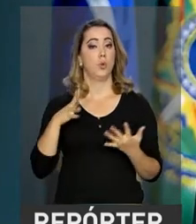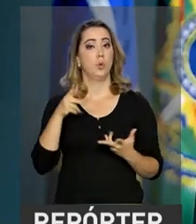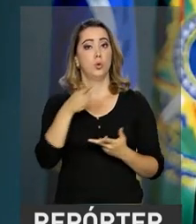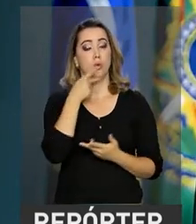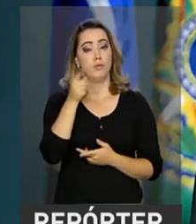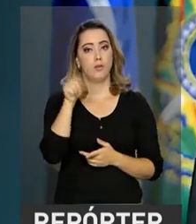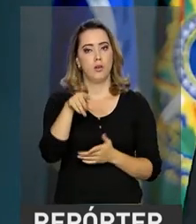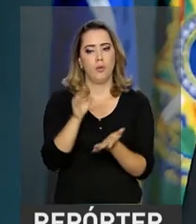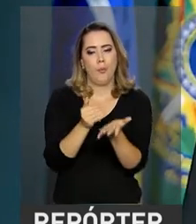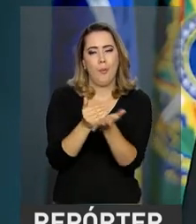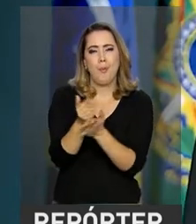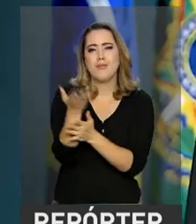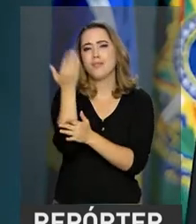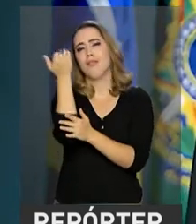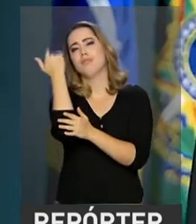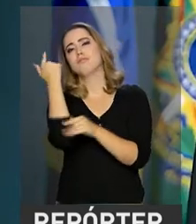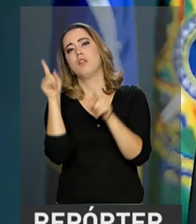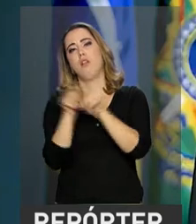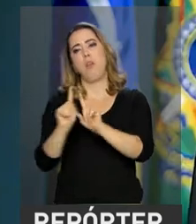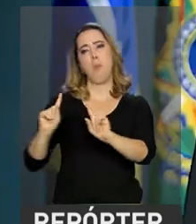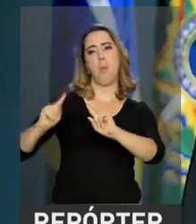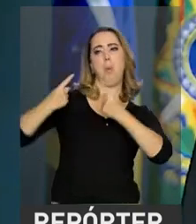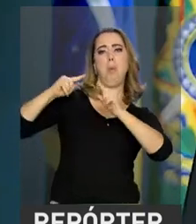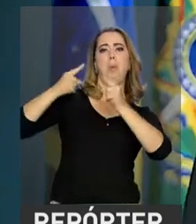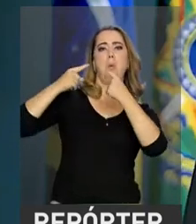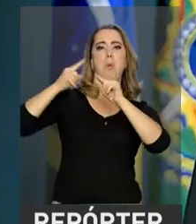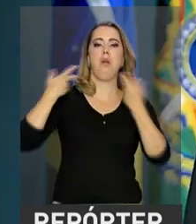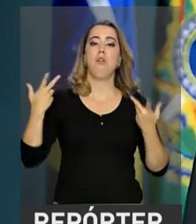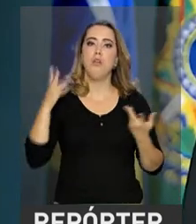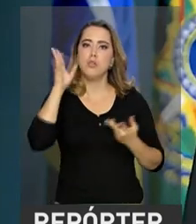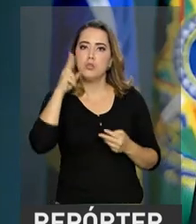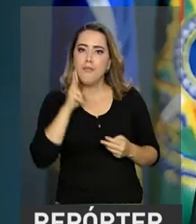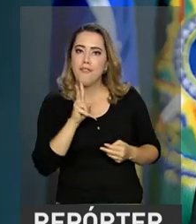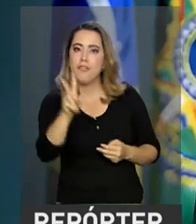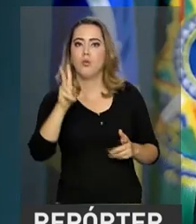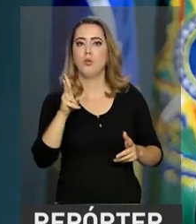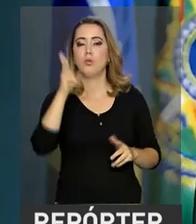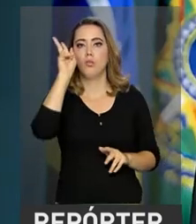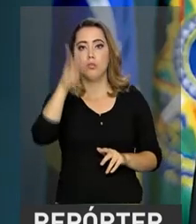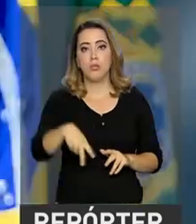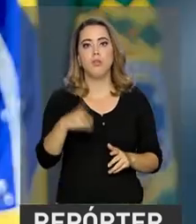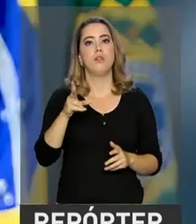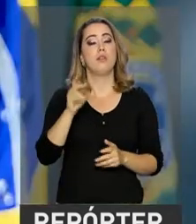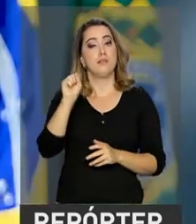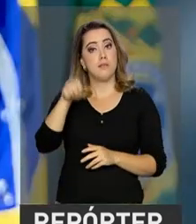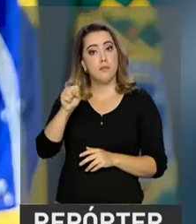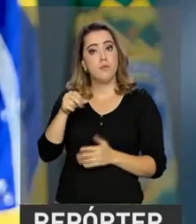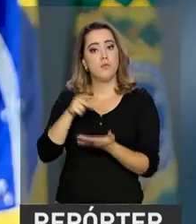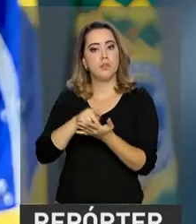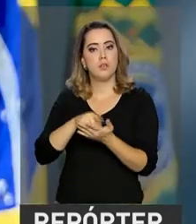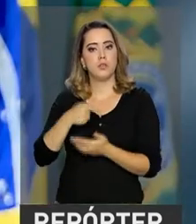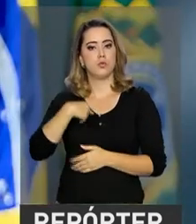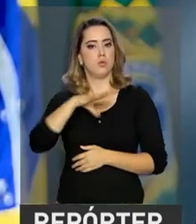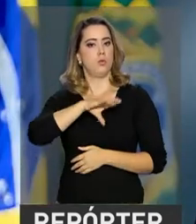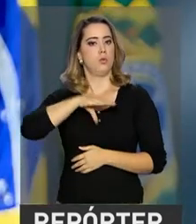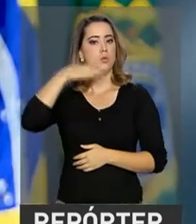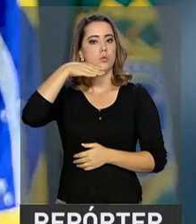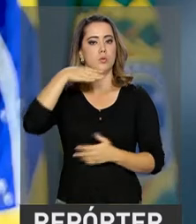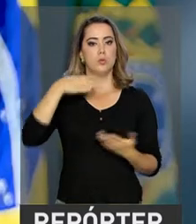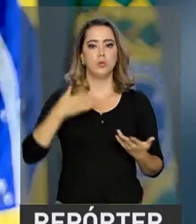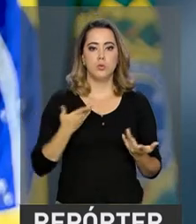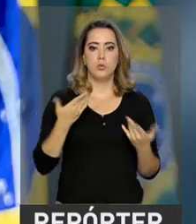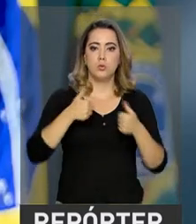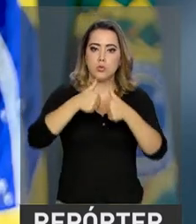desde o início dos ataques que vem sofrendo podem conferir se confirmou e orgulho de estar